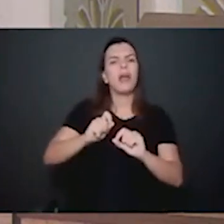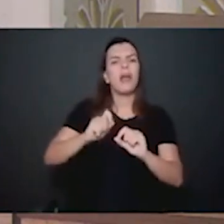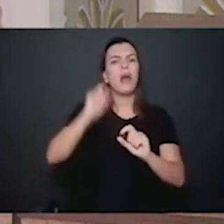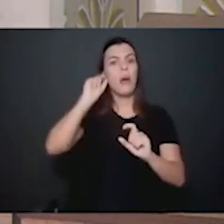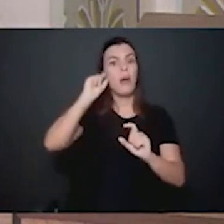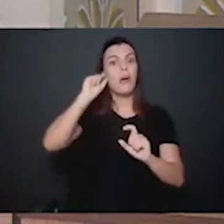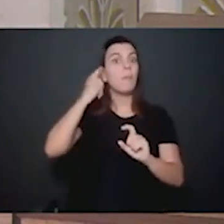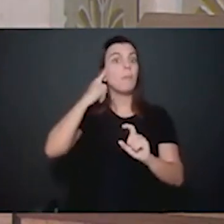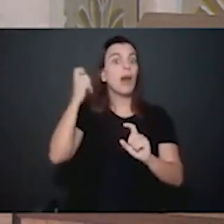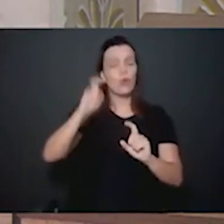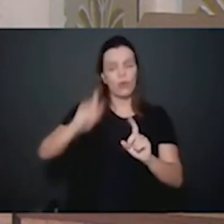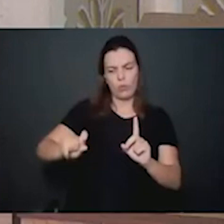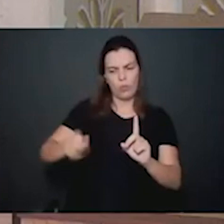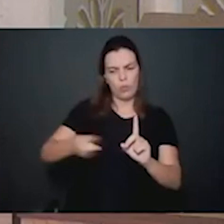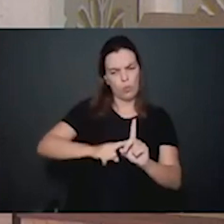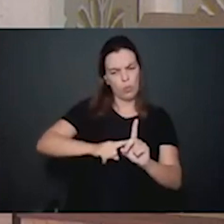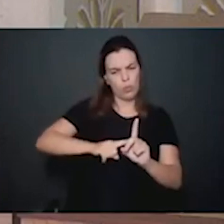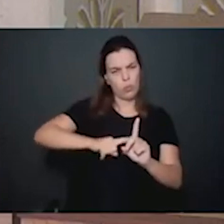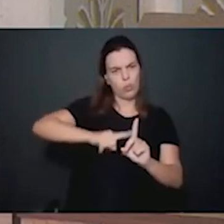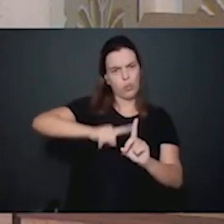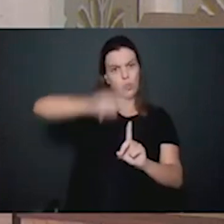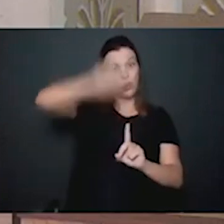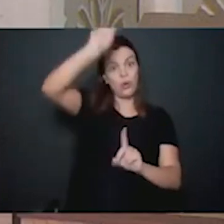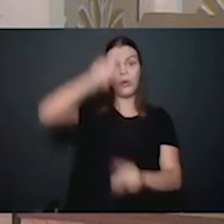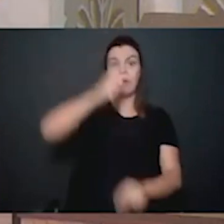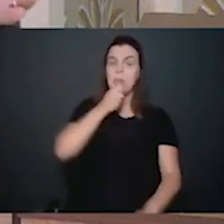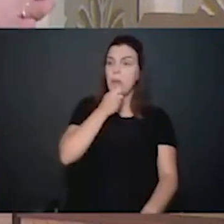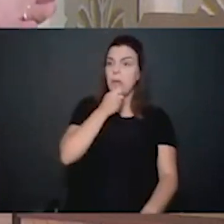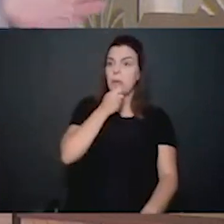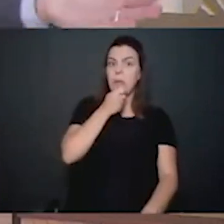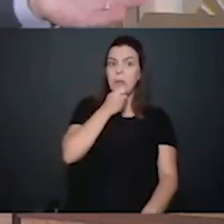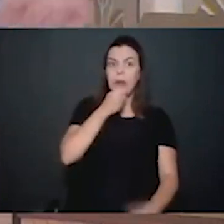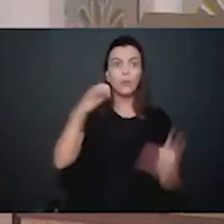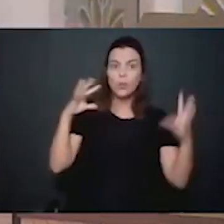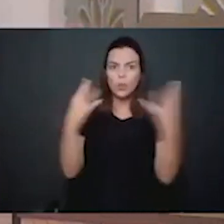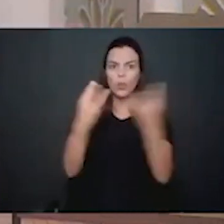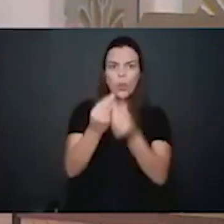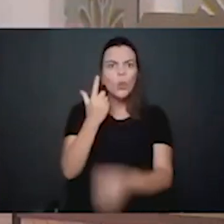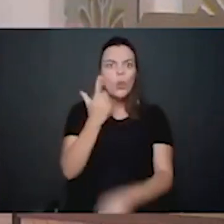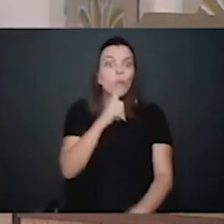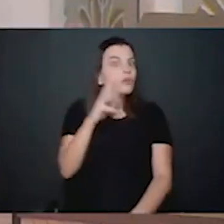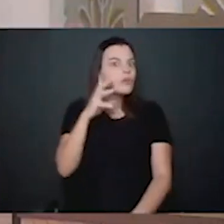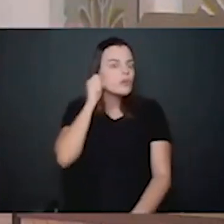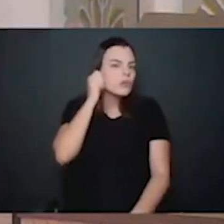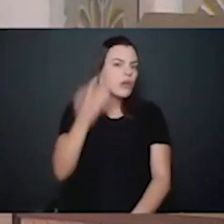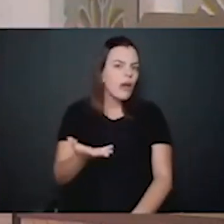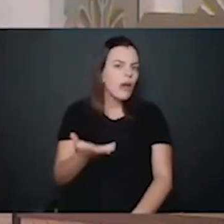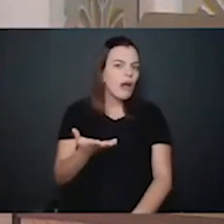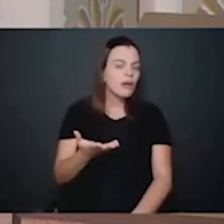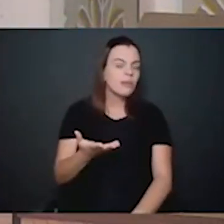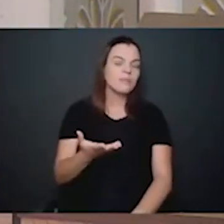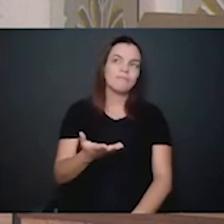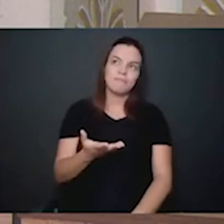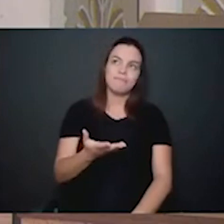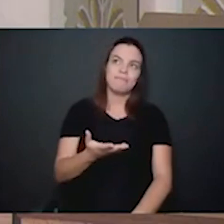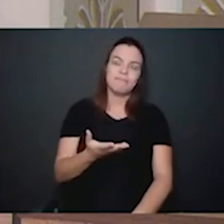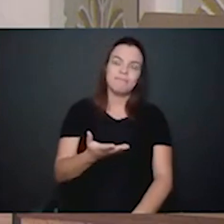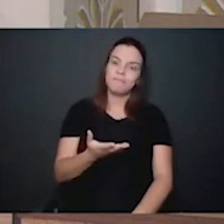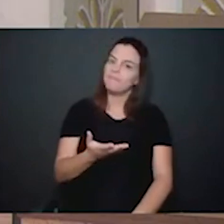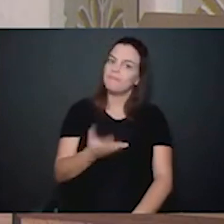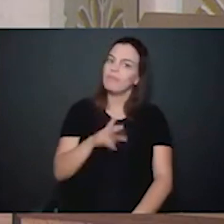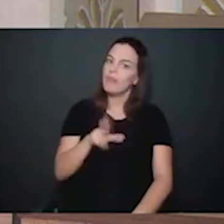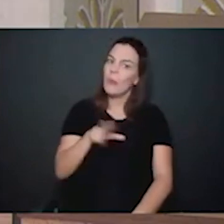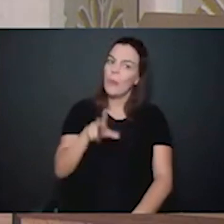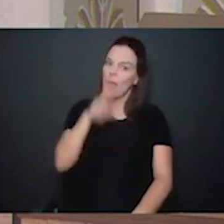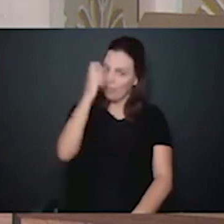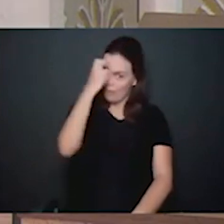naquele local ali de concentração dessas pessoas gente não é inteligente a partir do momento em que o problema